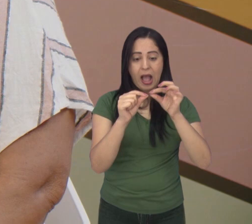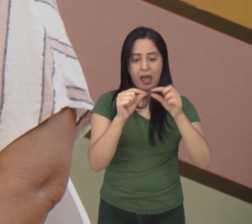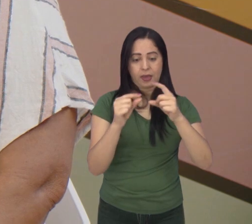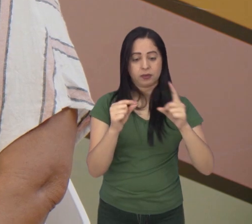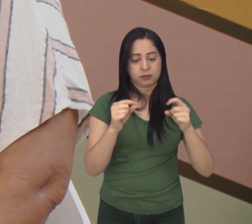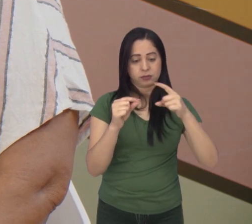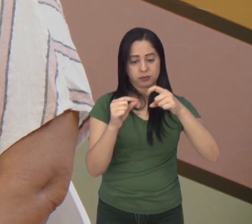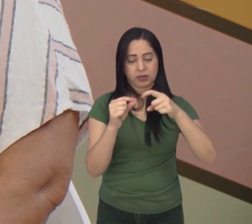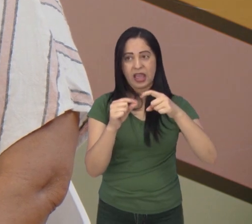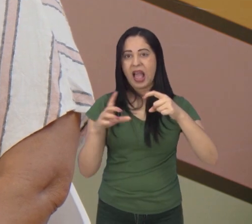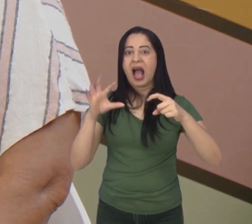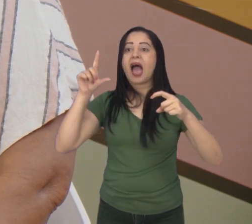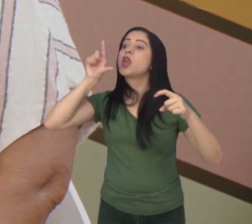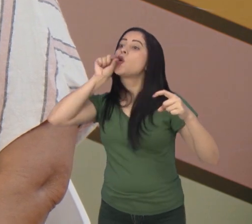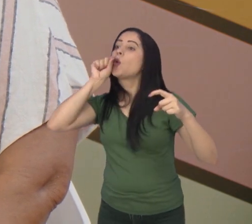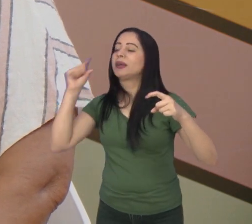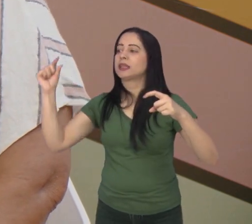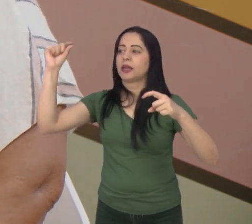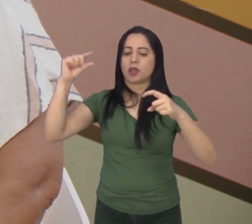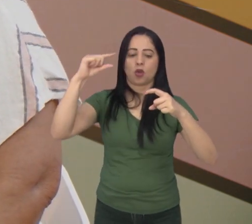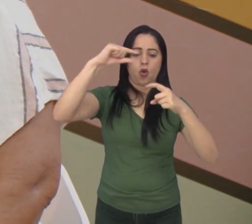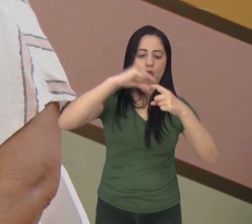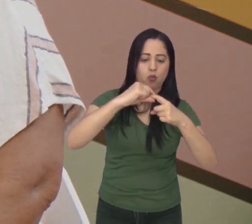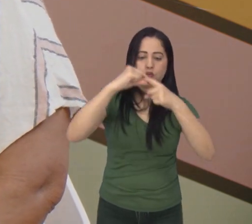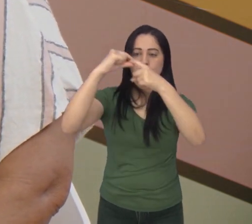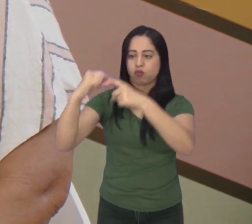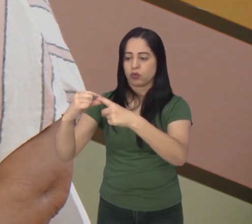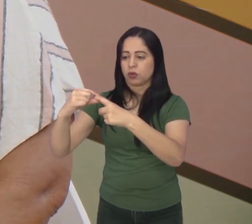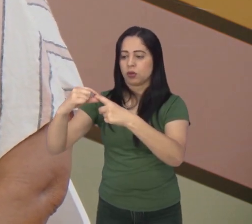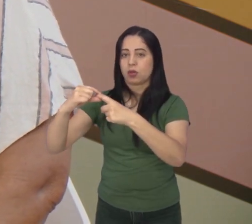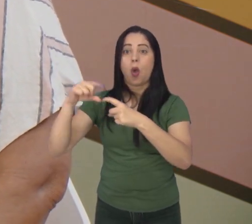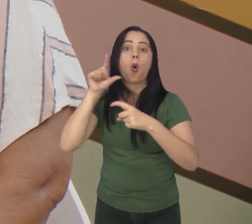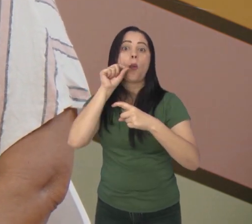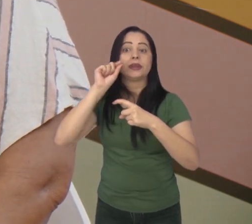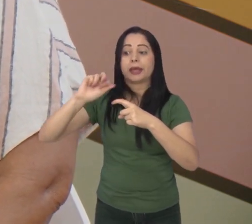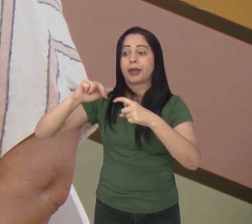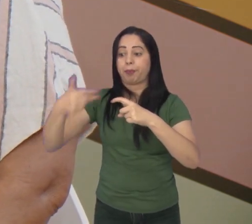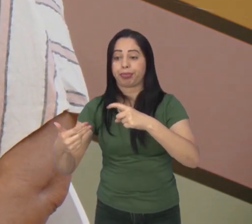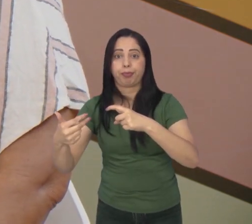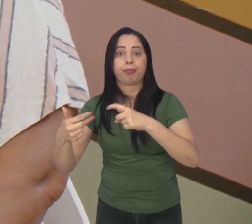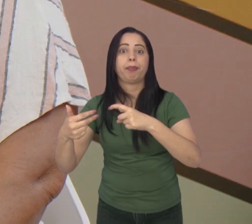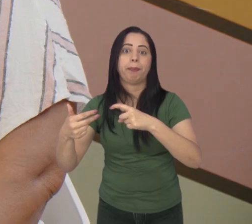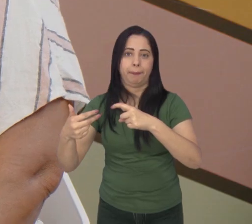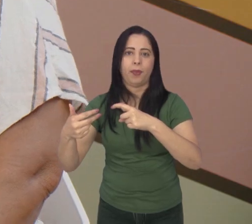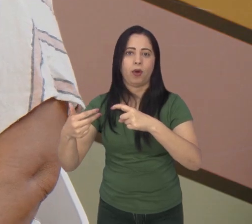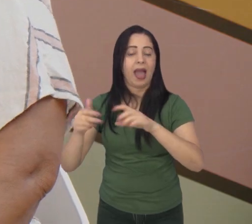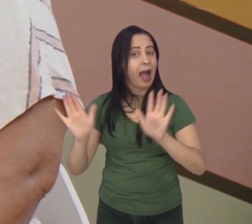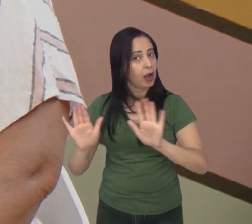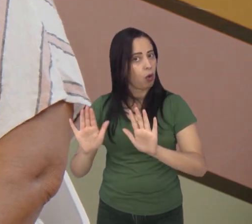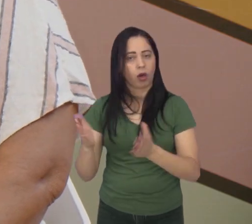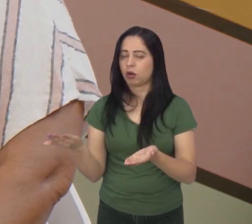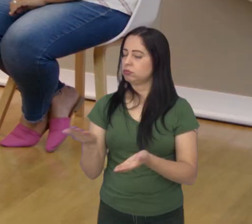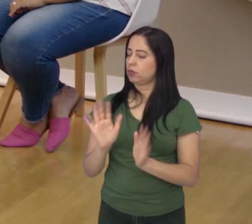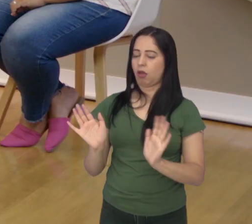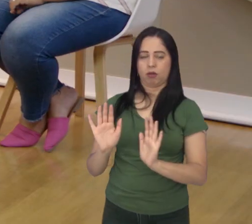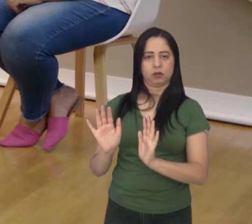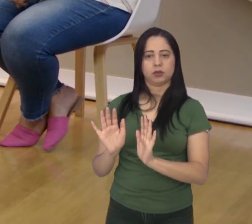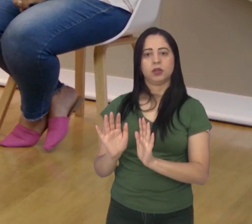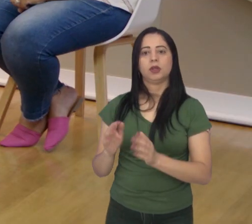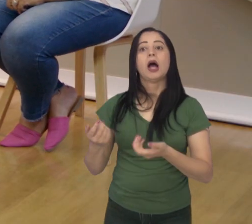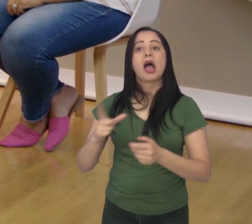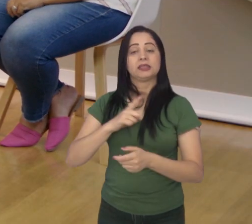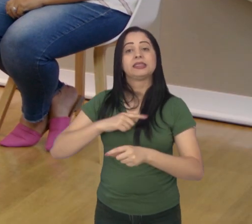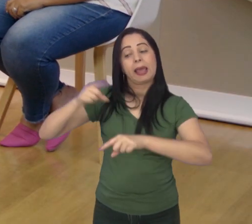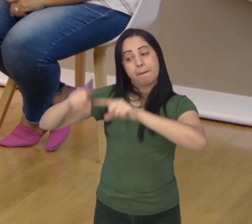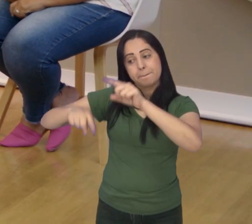passarinho que comesse aquela lagartinha que caiu no chão porque morreu, virava uma cadeia e aí ia passando para